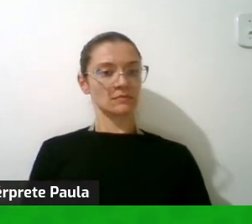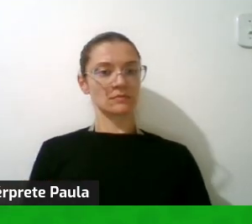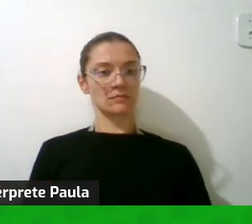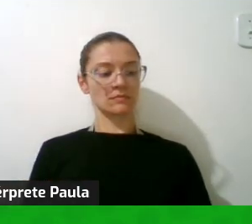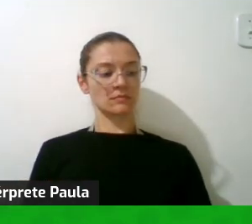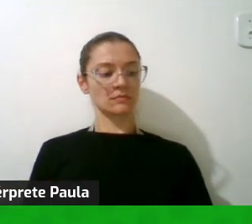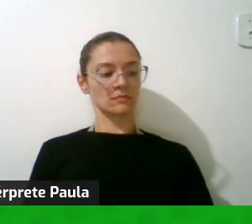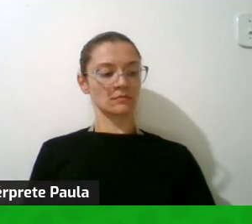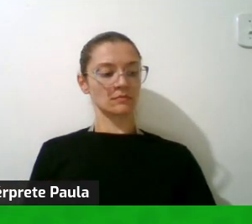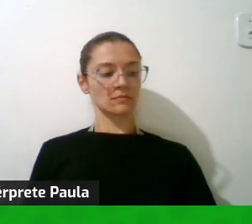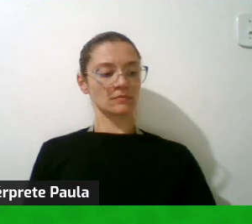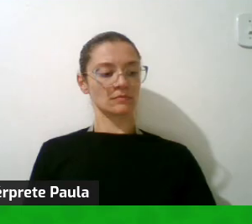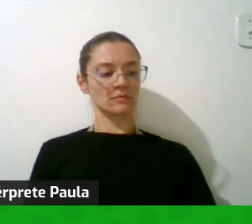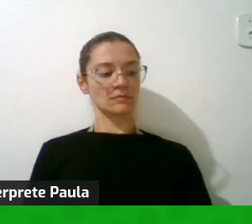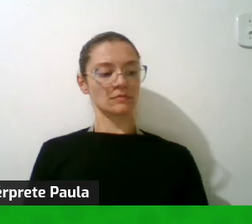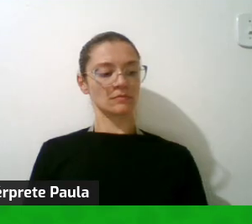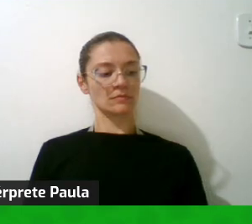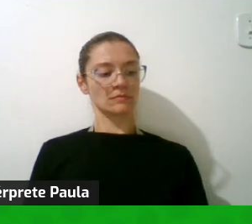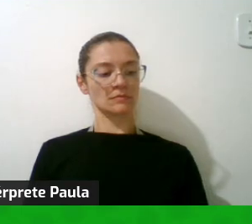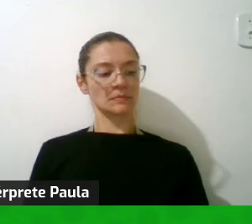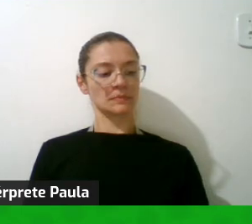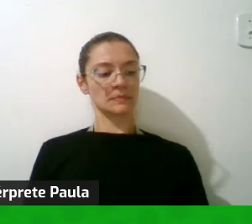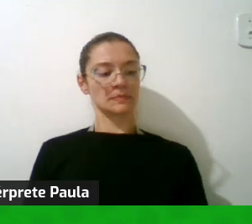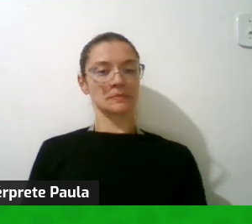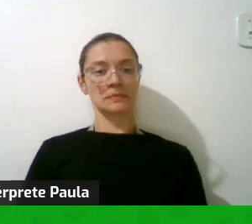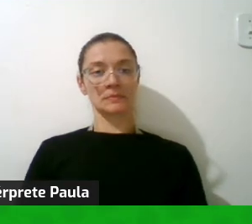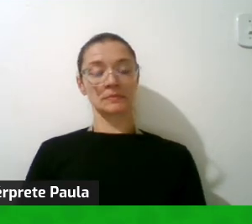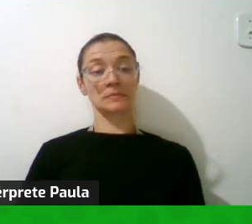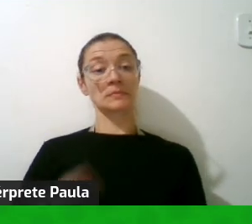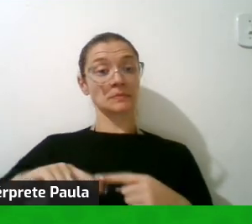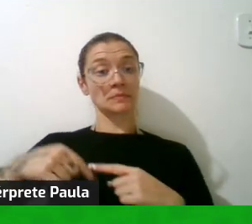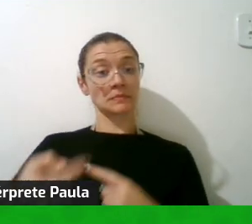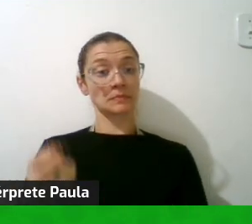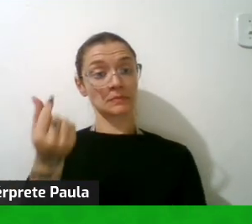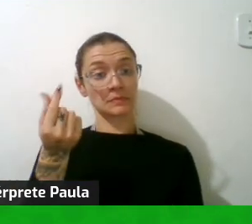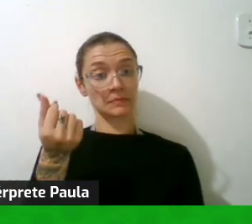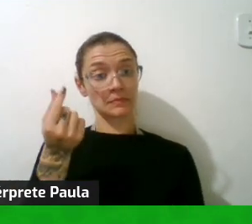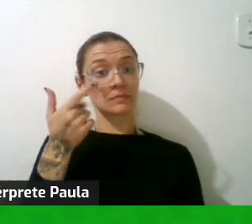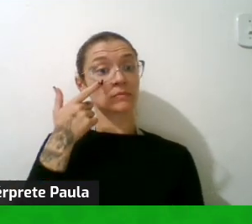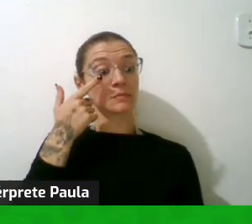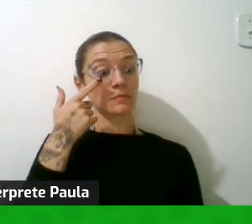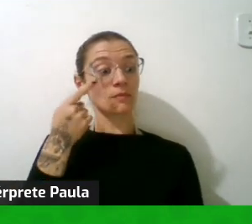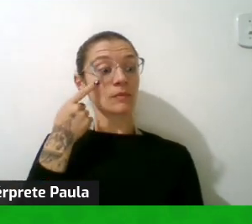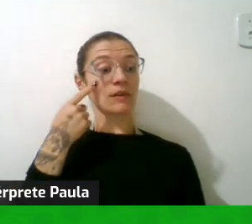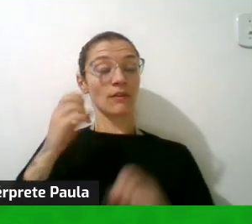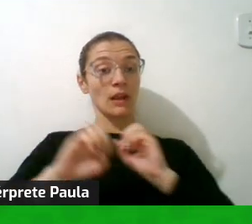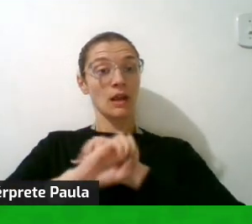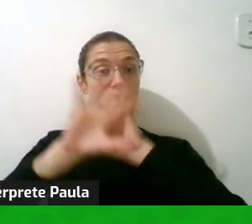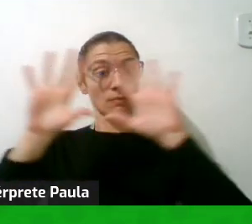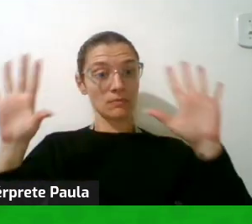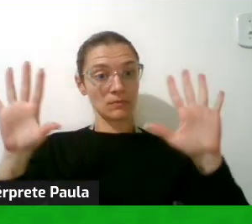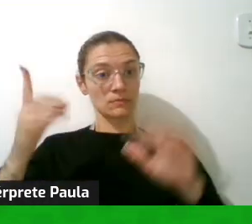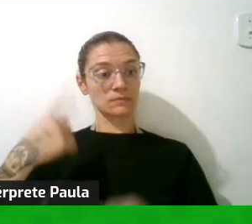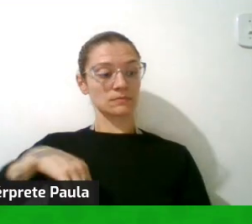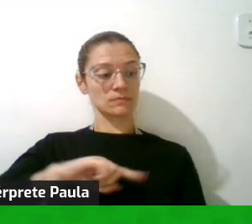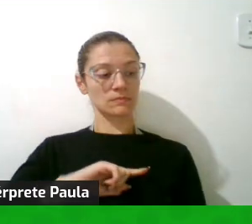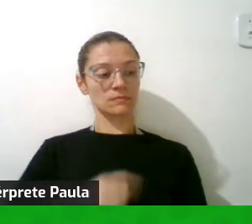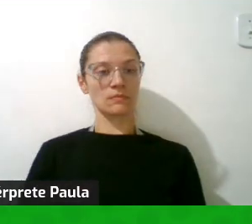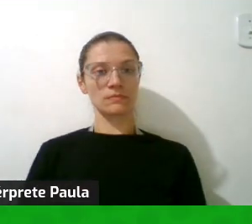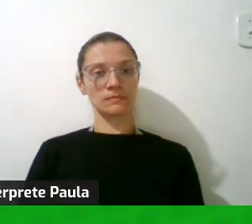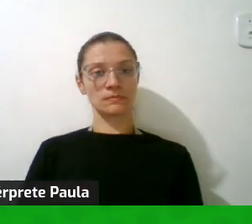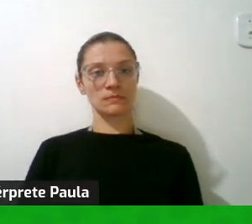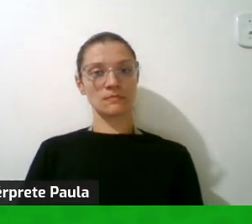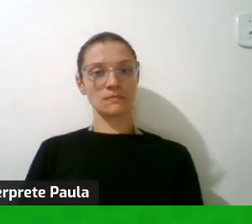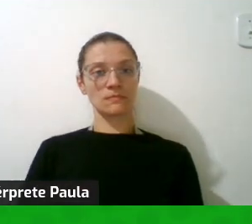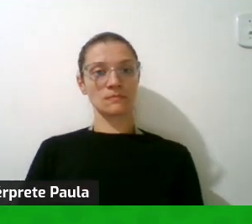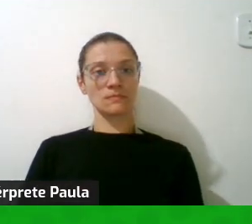Já vou trocar todos aqui, vou colocar formatação de dinheiro, né? Para já ficar também claro ali para gente. E vou colocar aqui um